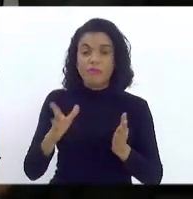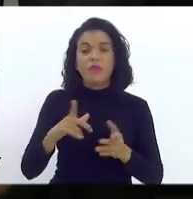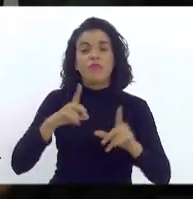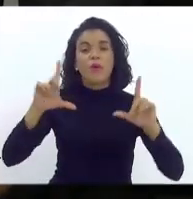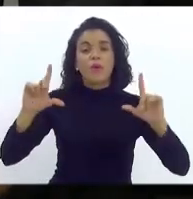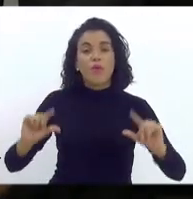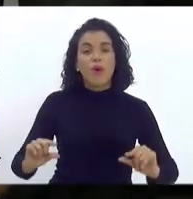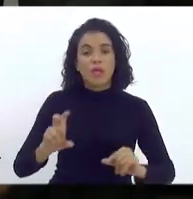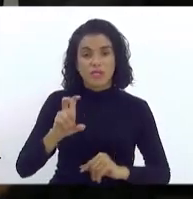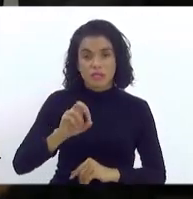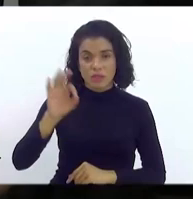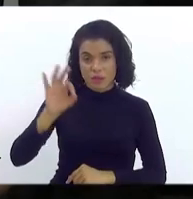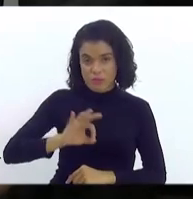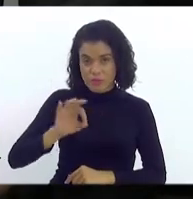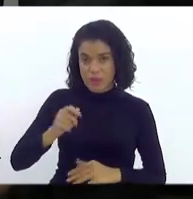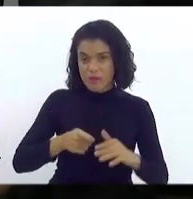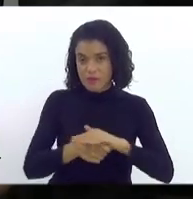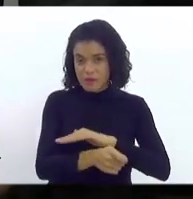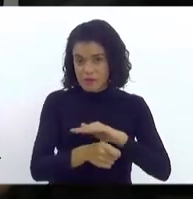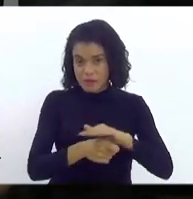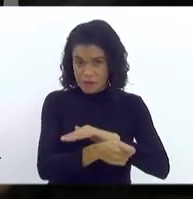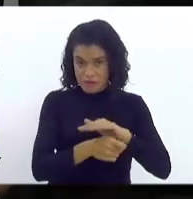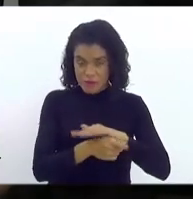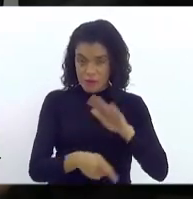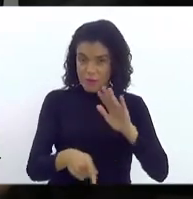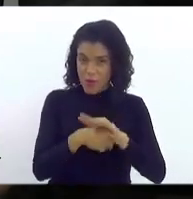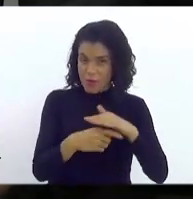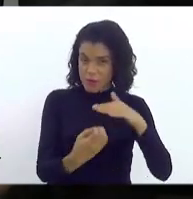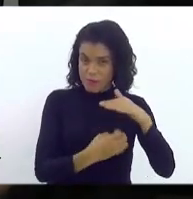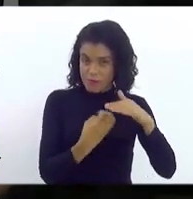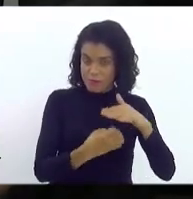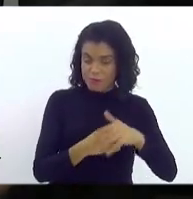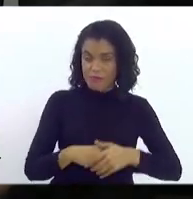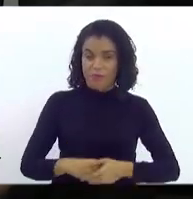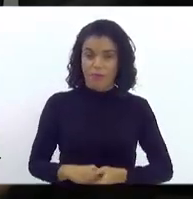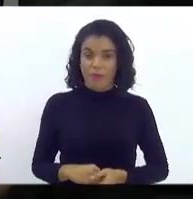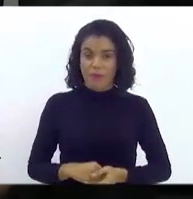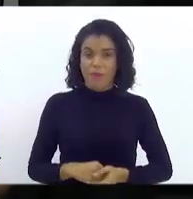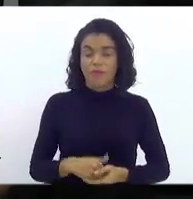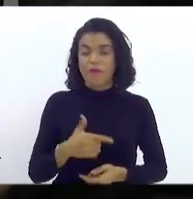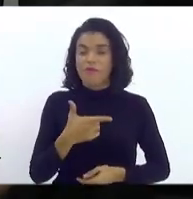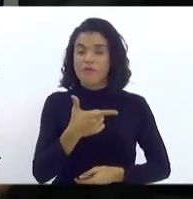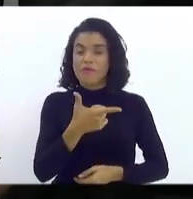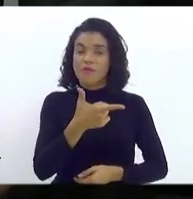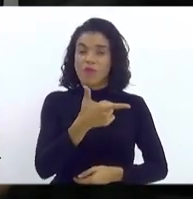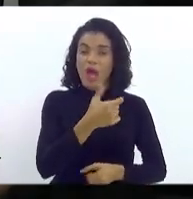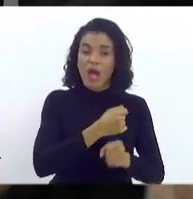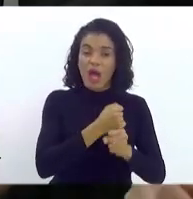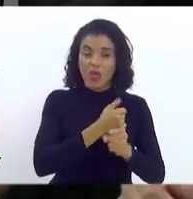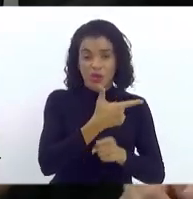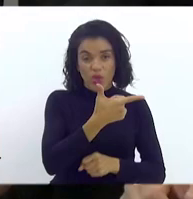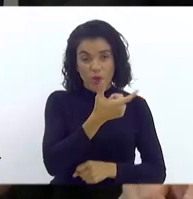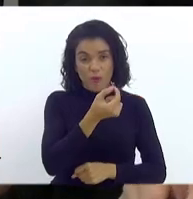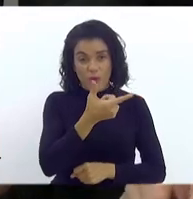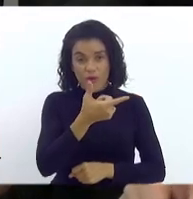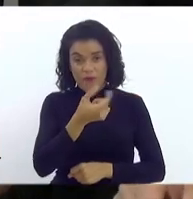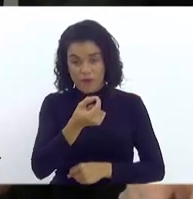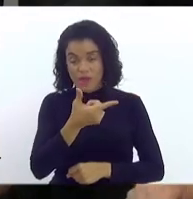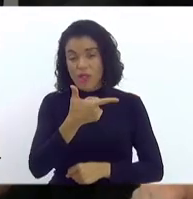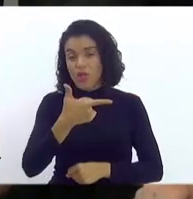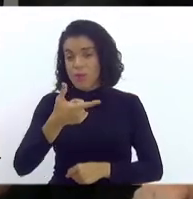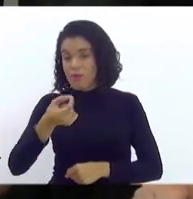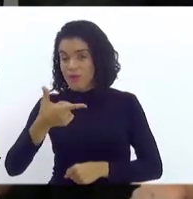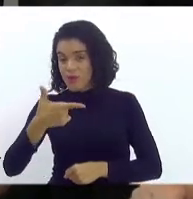de 50% dos investimentos da companhia. De 20, 21, nós tivemos uma pandemia